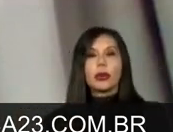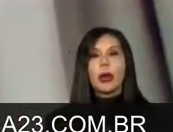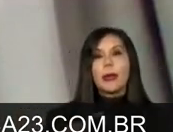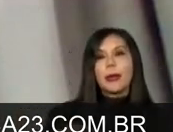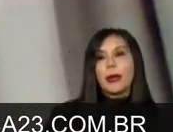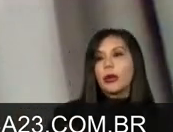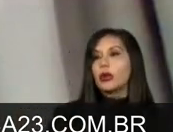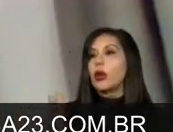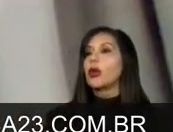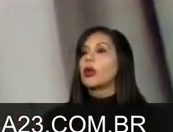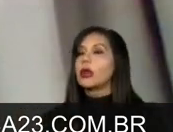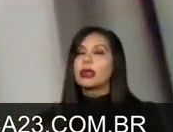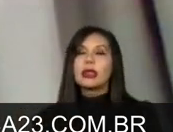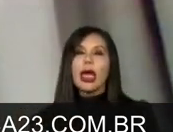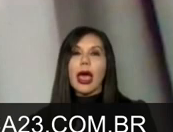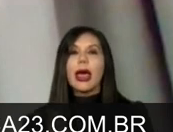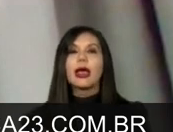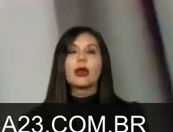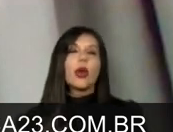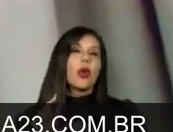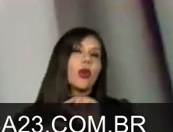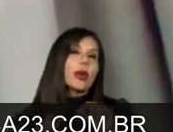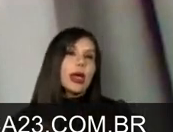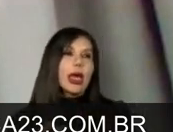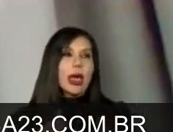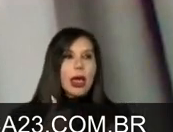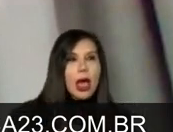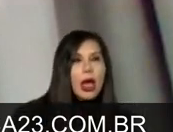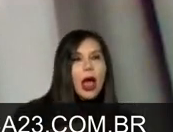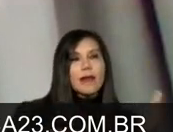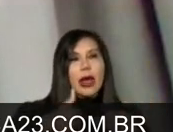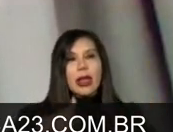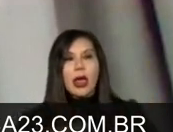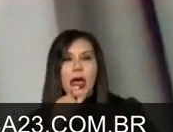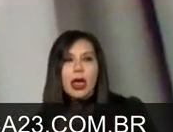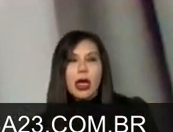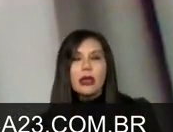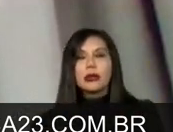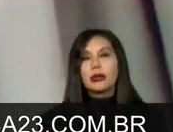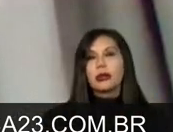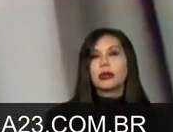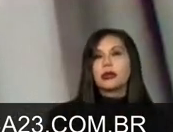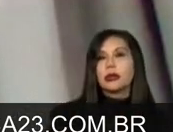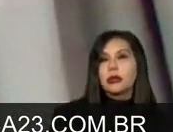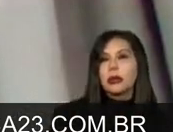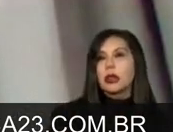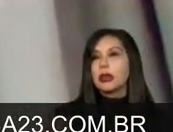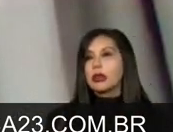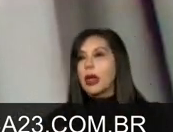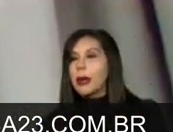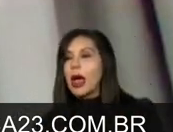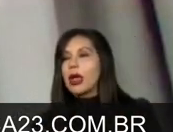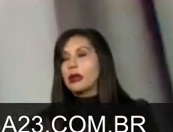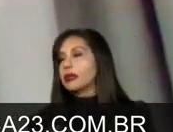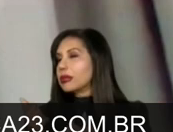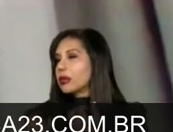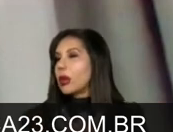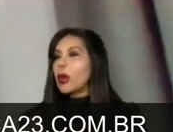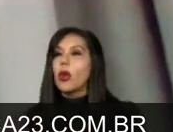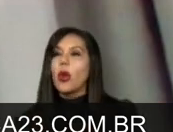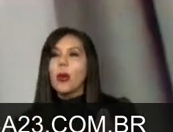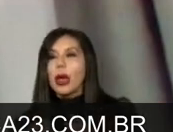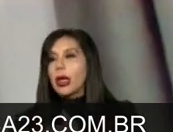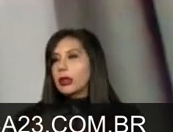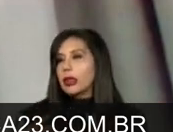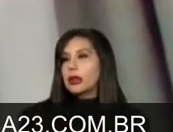para o meu técnico no Capitanes: ah, como é que ele é extra-quadra, se ele trabalha duro e tal, essas coisas assim. E aí